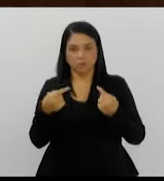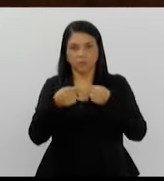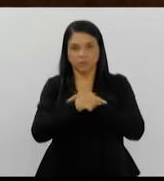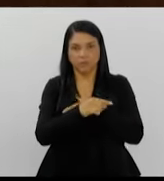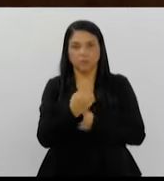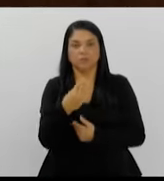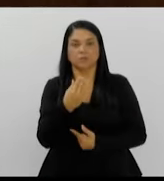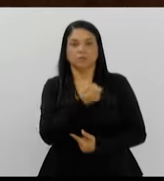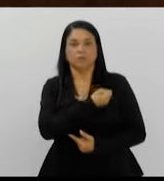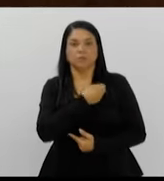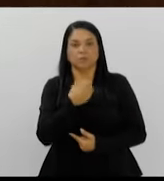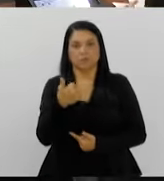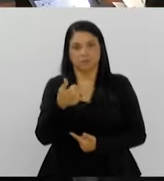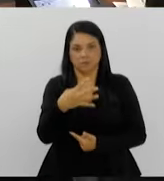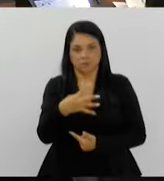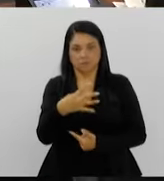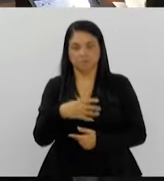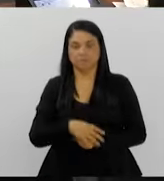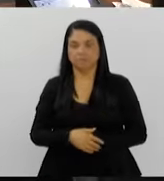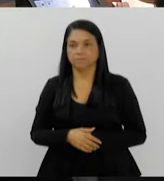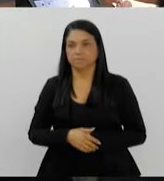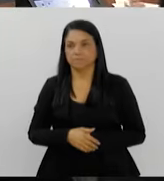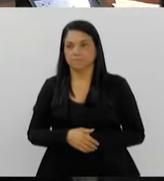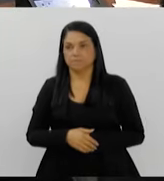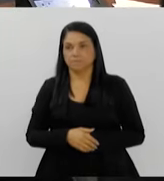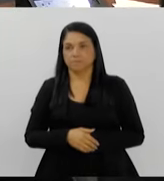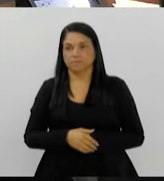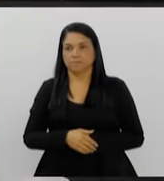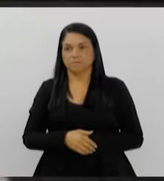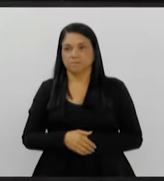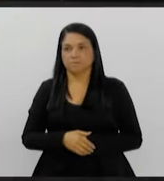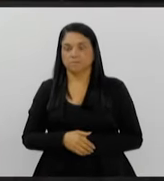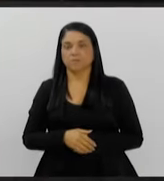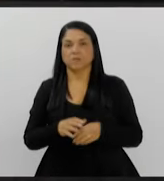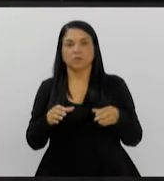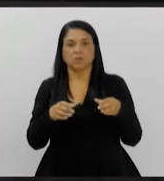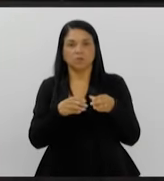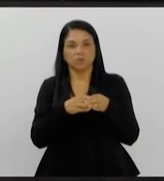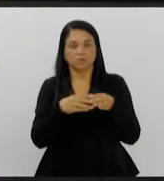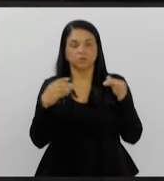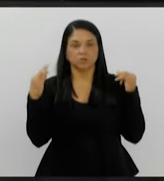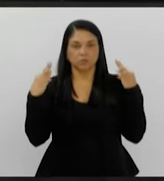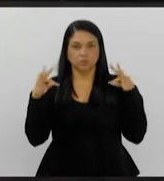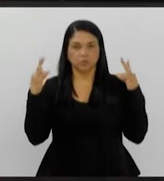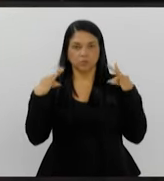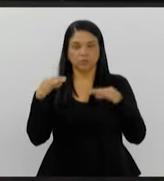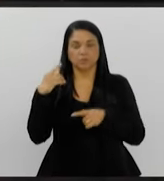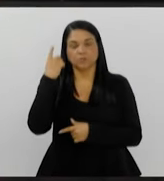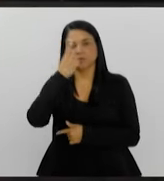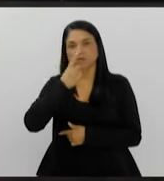emenda número 13 senhor presidente pela comissão de turismo